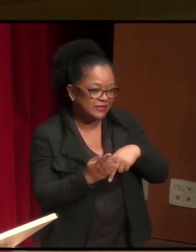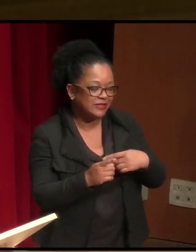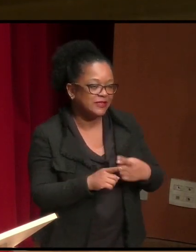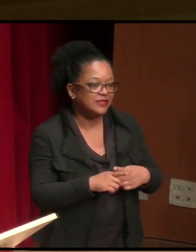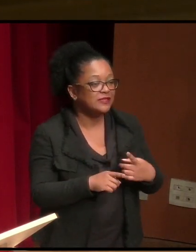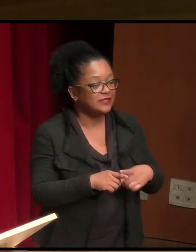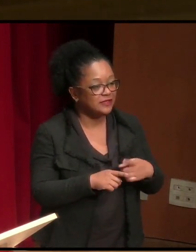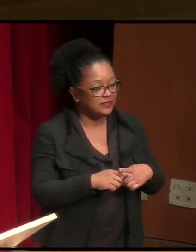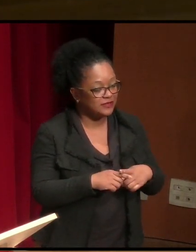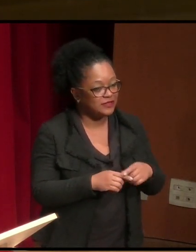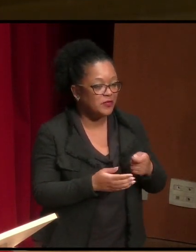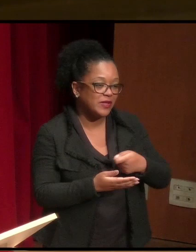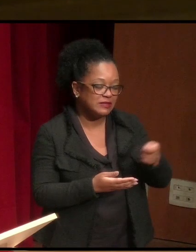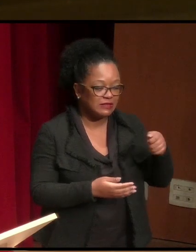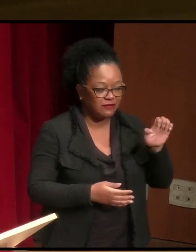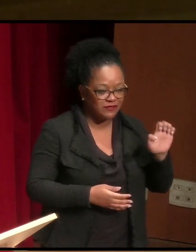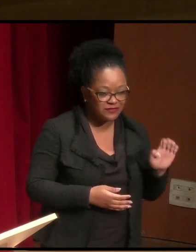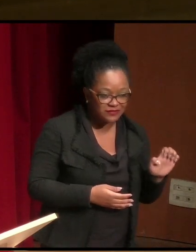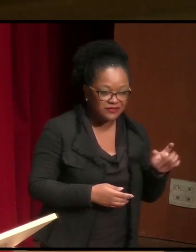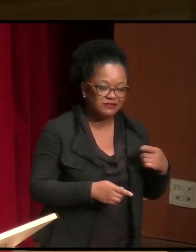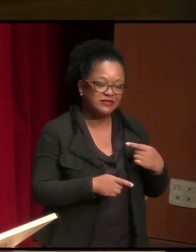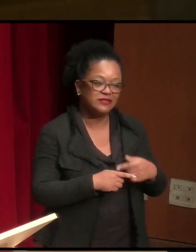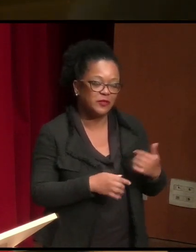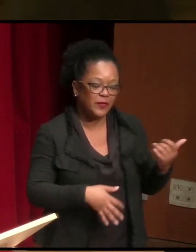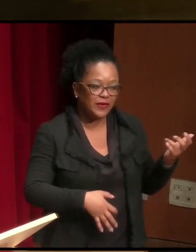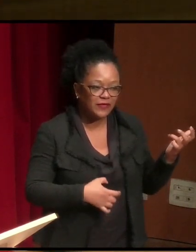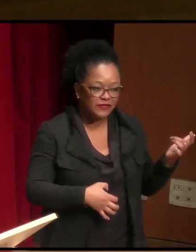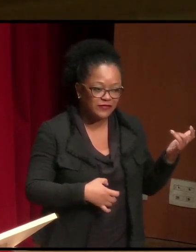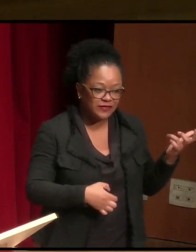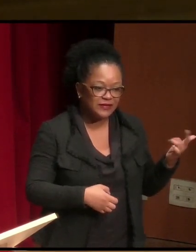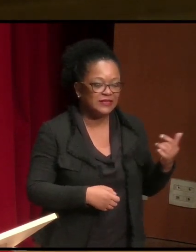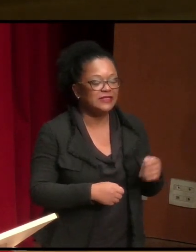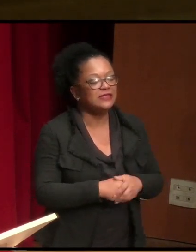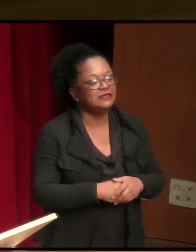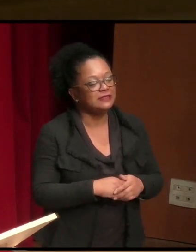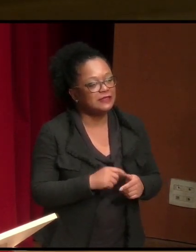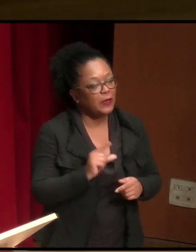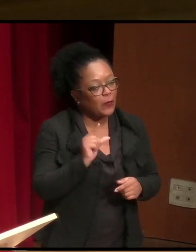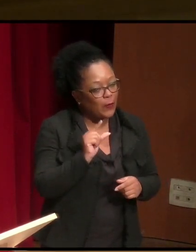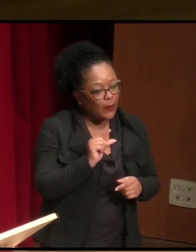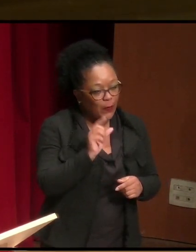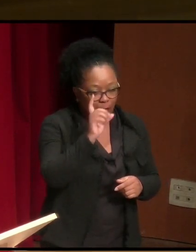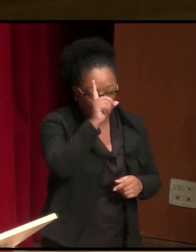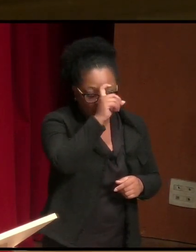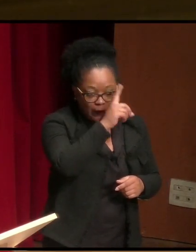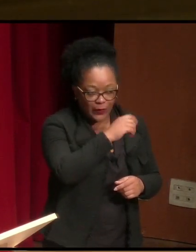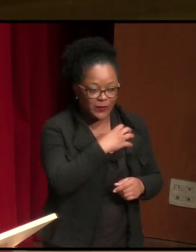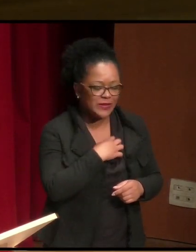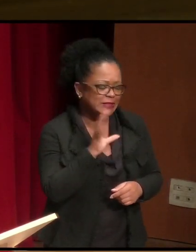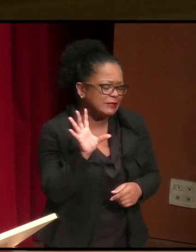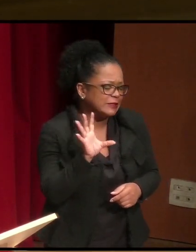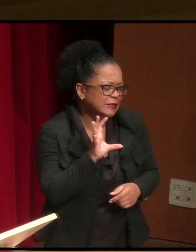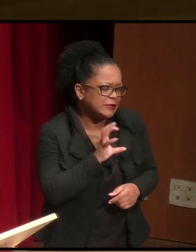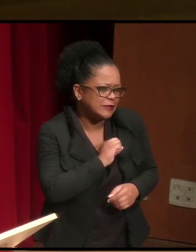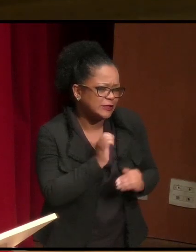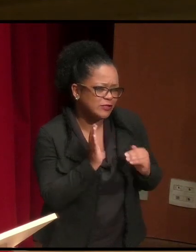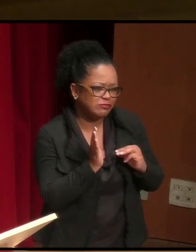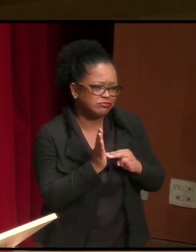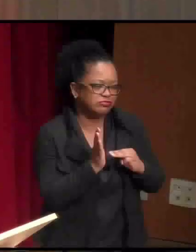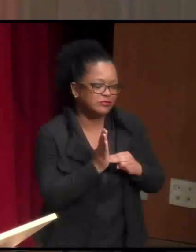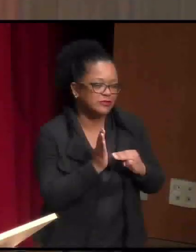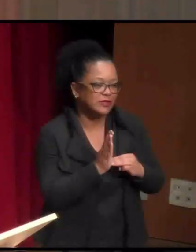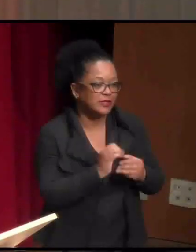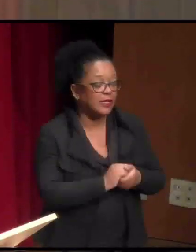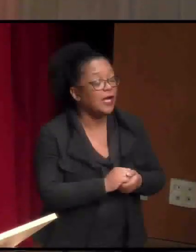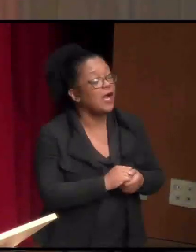sou canhota, então leio o violão, então eu tenho um pouquinho de dificuldade de ler, mas eu sou apaixonada no método. Esse é um detalhe muito legal,